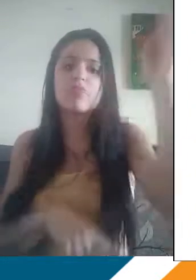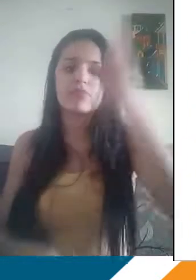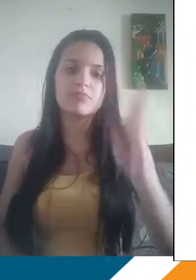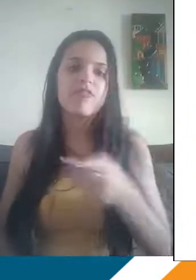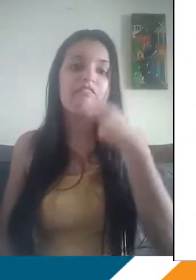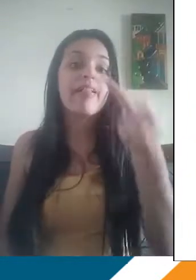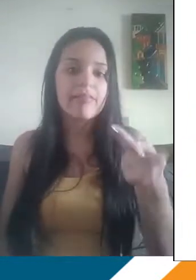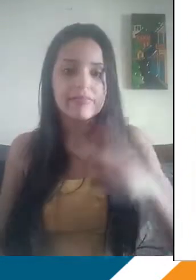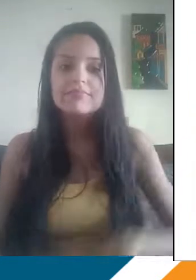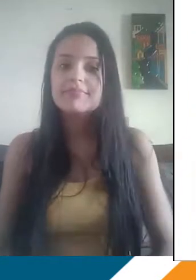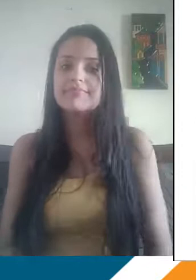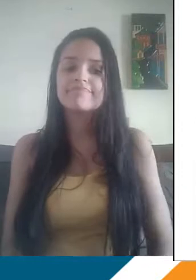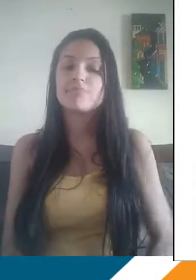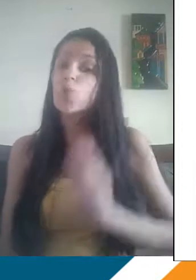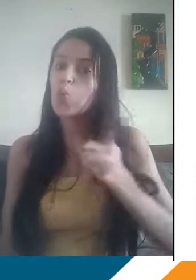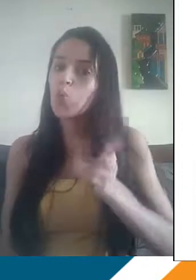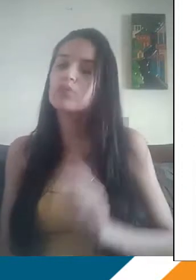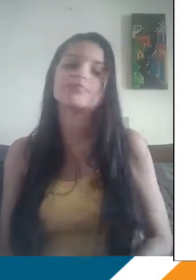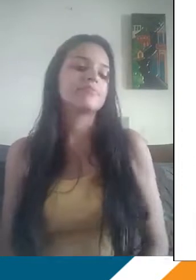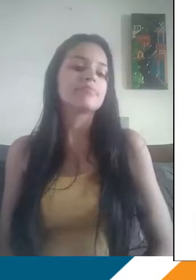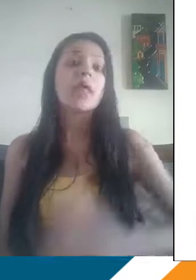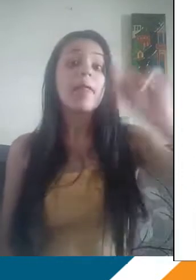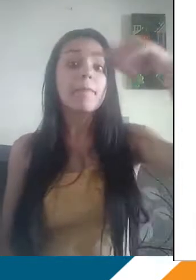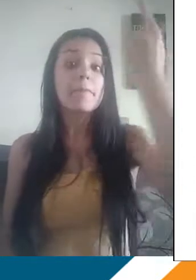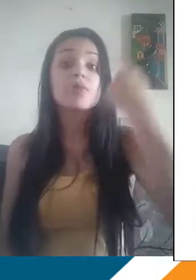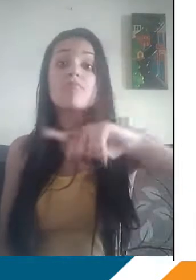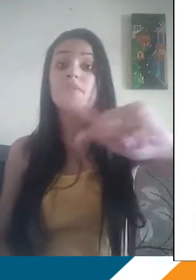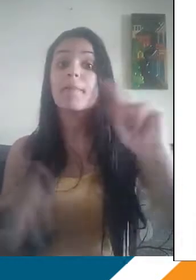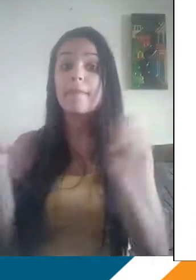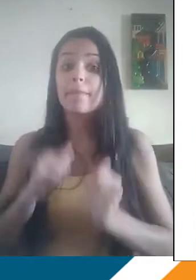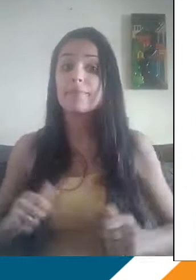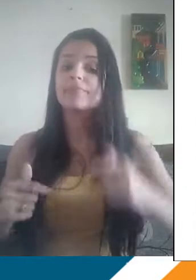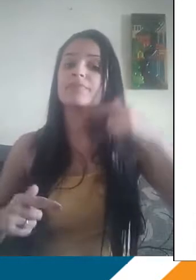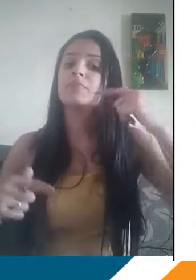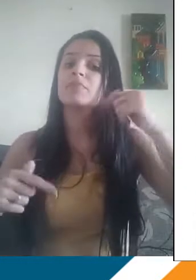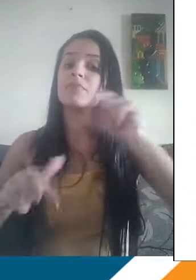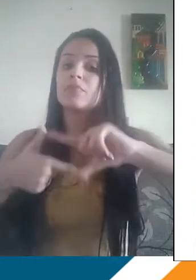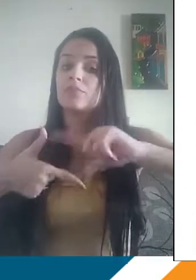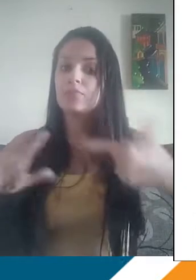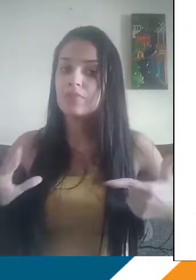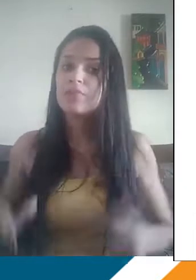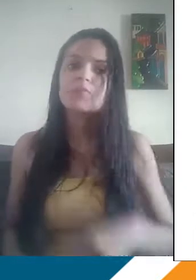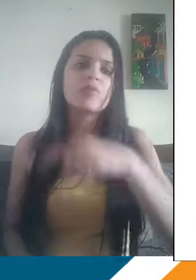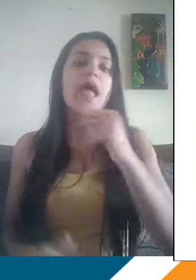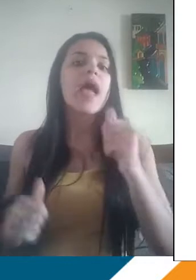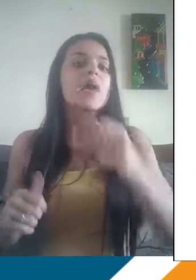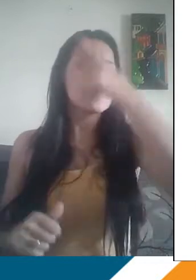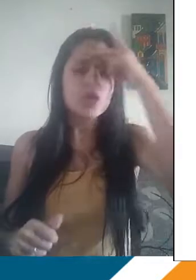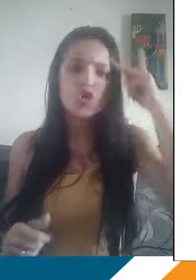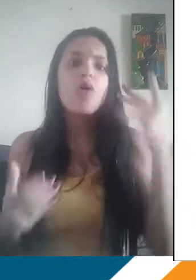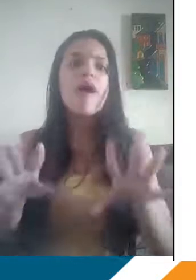Continuando, depois da Semana de Arte Moderna, aqueles que aderiram aos ideais modernistas,